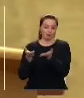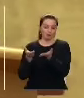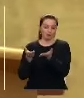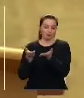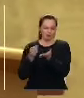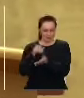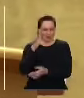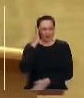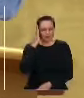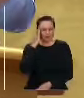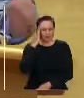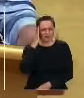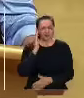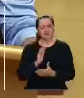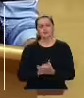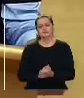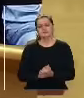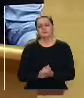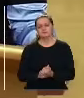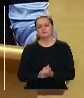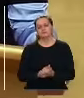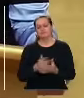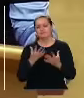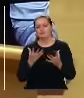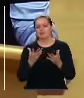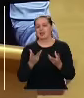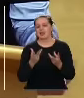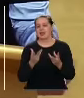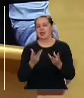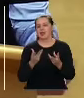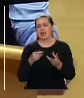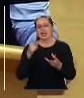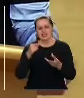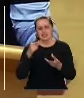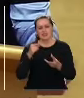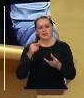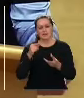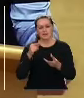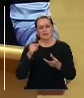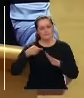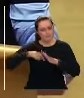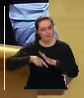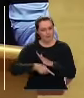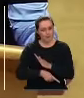Você sabia? Você sabe que o quanto isso é profundo?